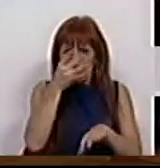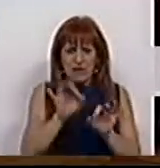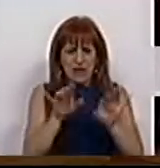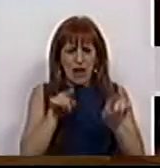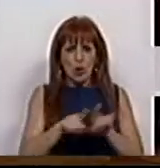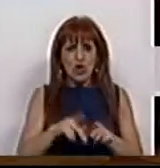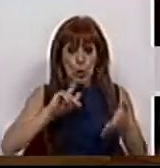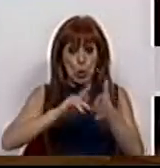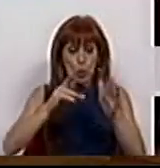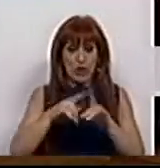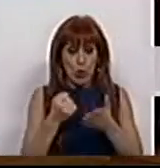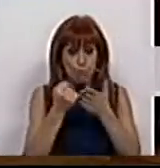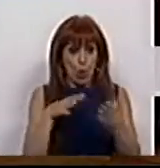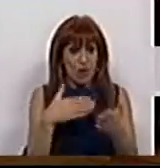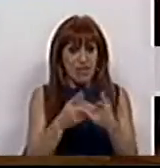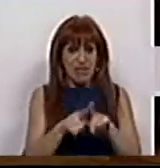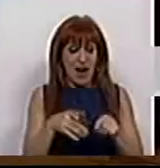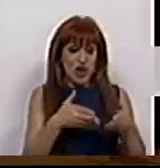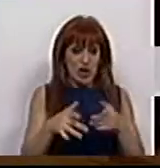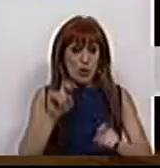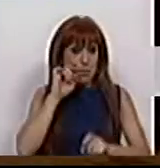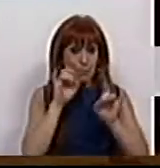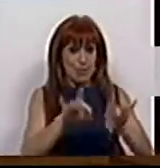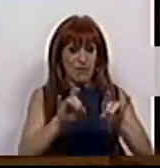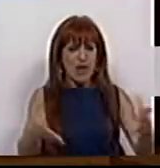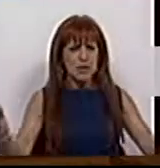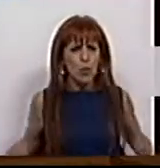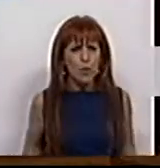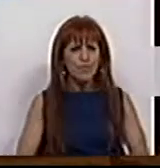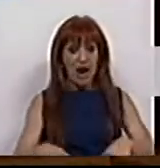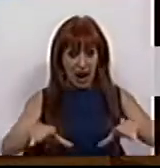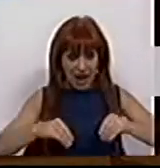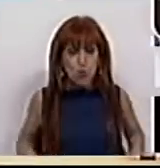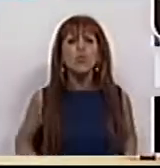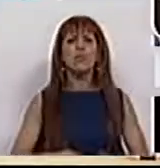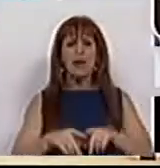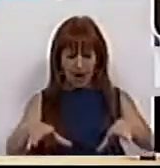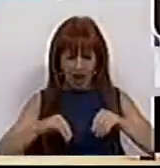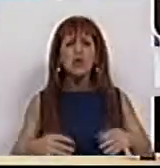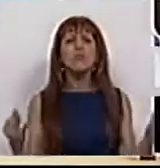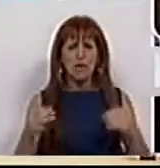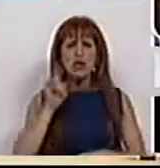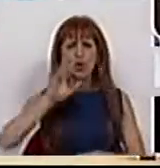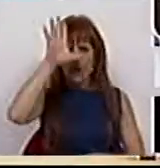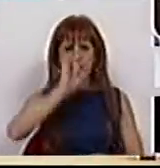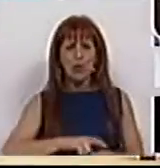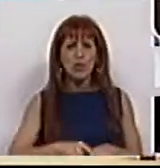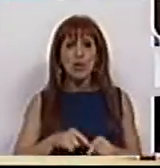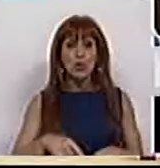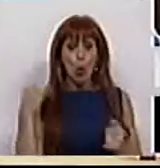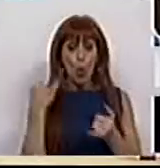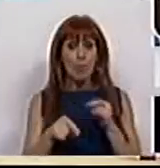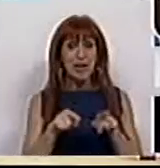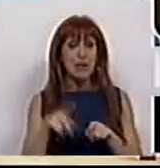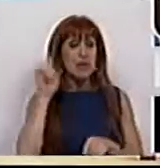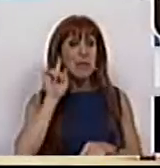é a dos técnicos e do apoio em toda a estratégia de prevenção. Assumia, Sra. Ministra, que o perigo